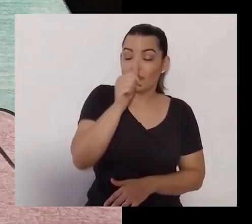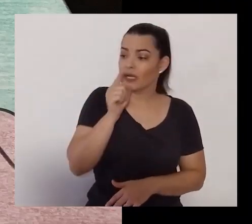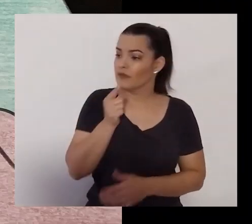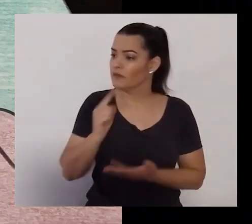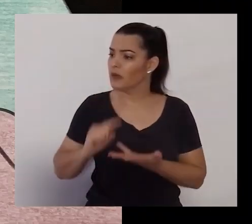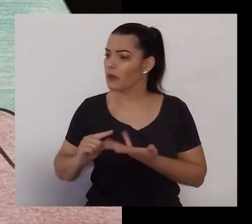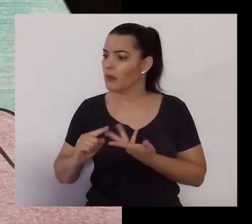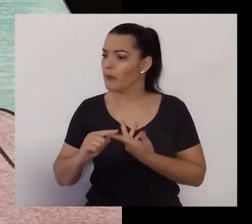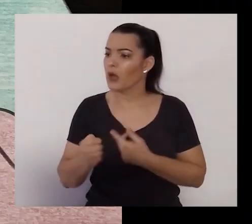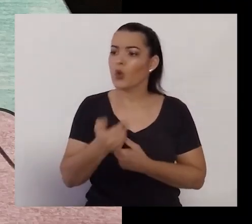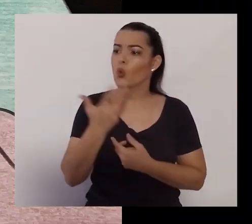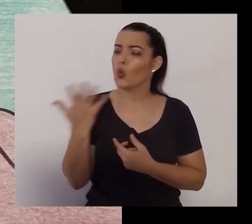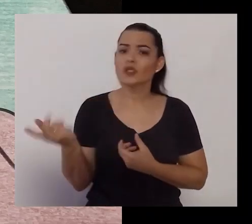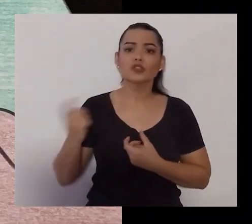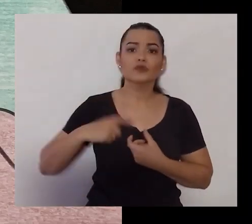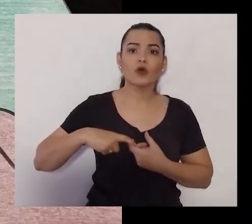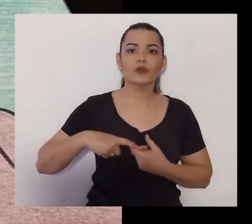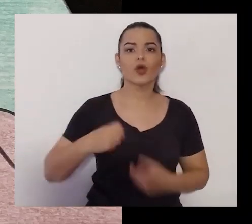lá.